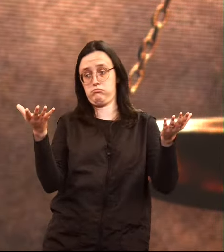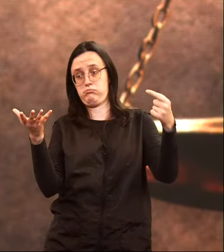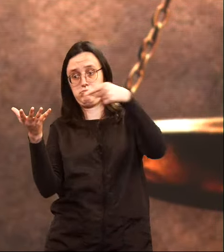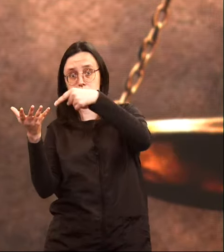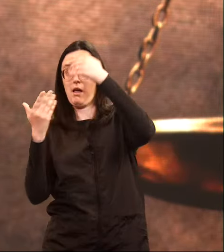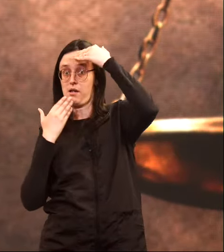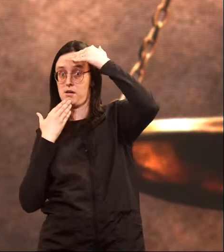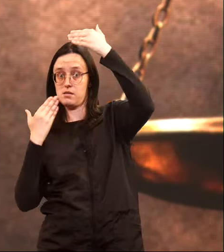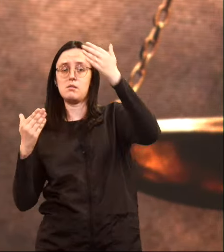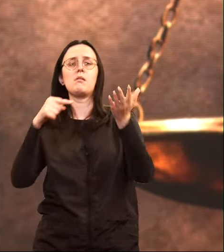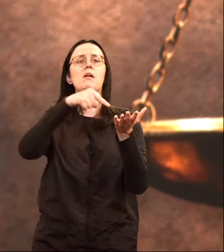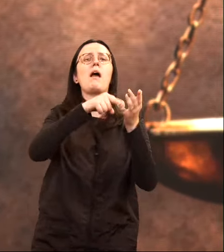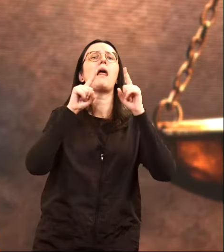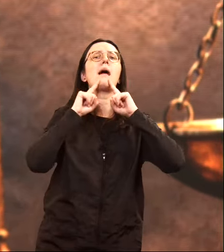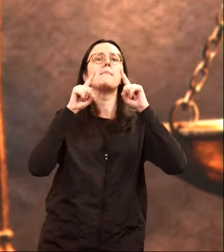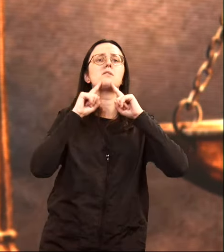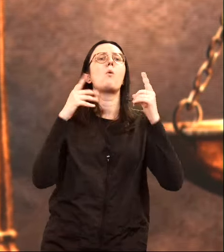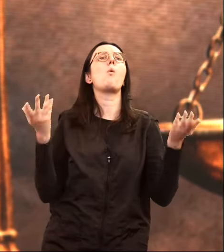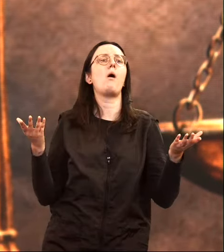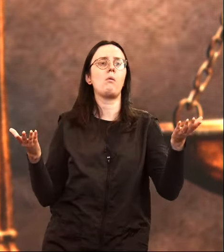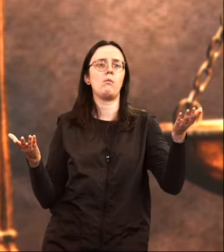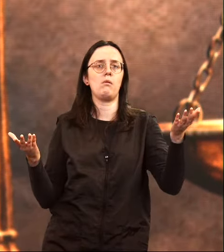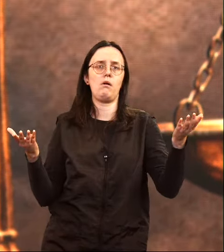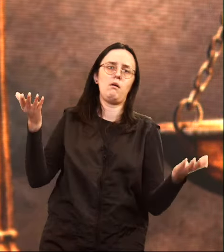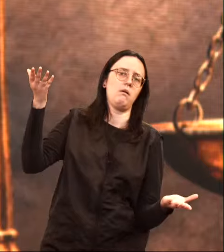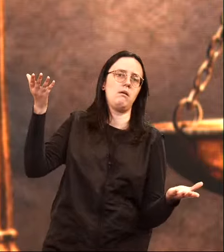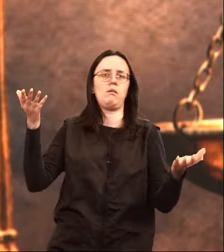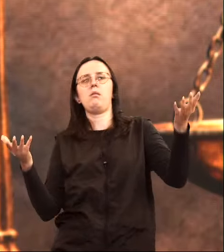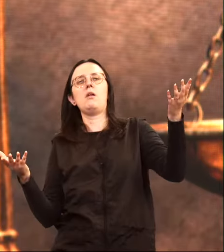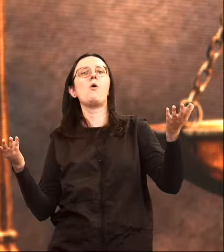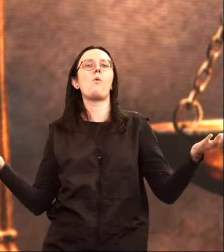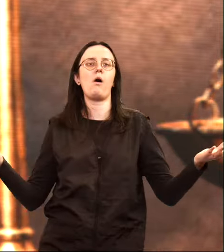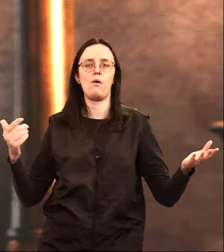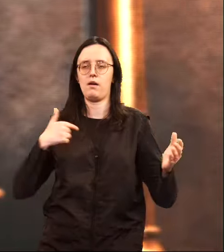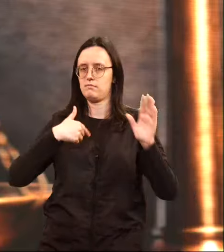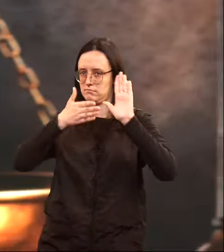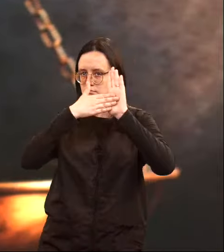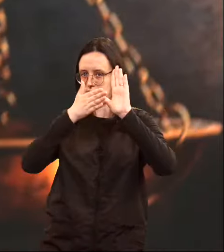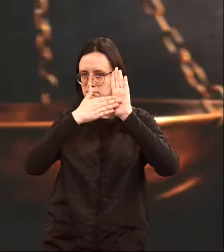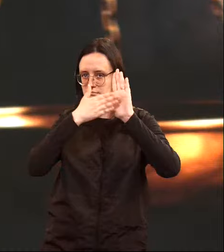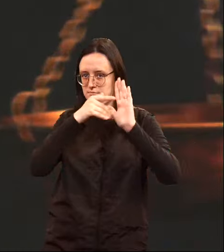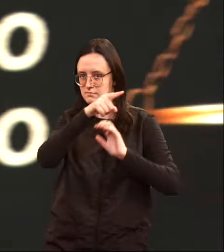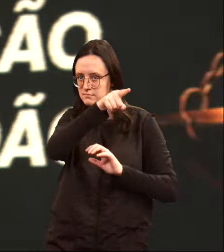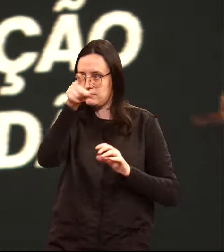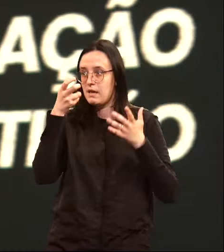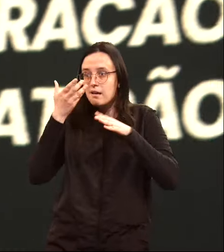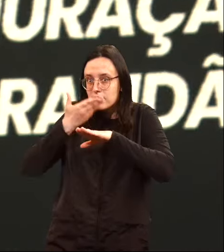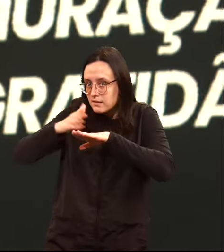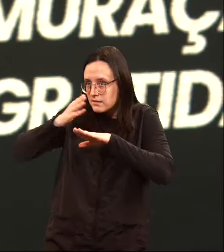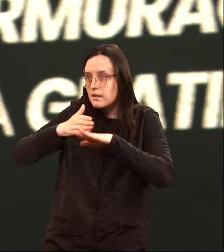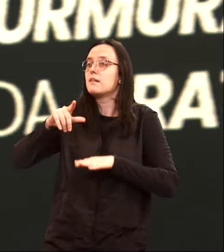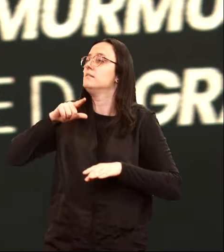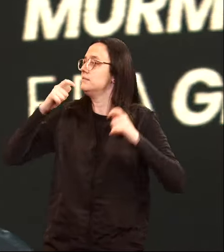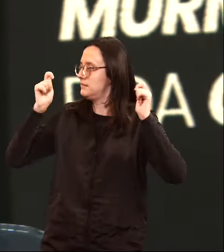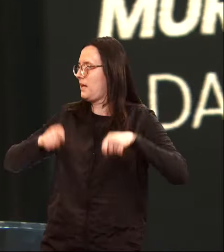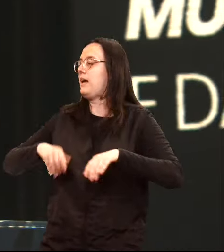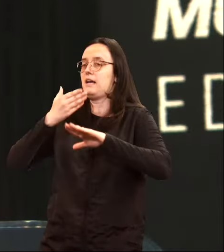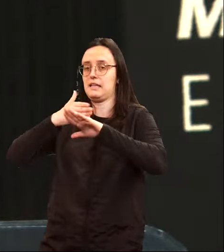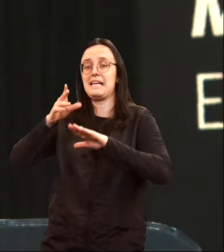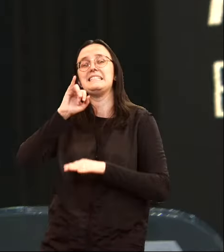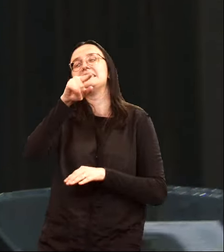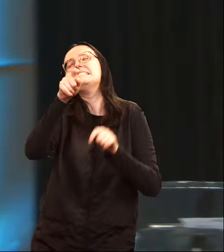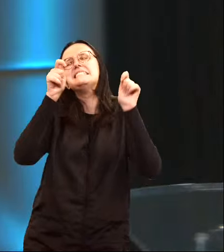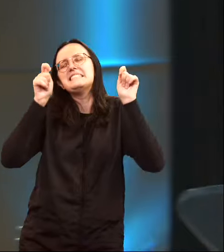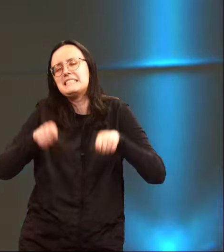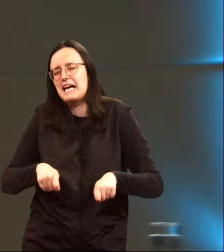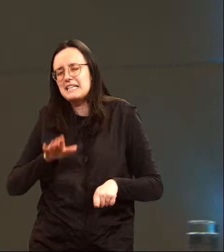Gratidão ou reclamação? Queria propor um desafio. Quem quer medir isso? Quer medir? Se você